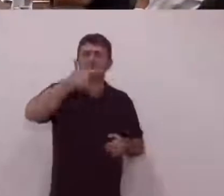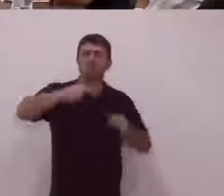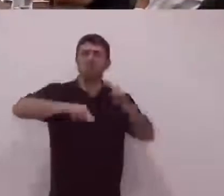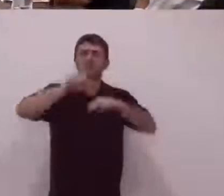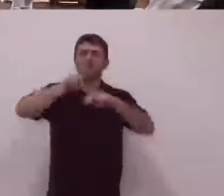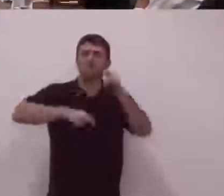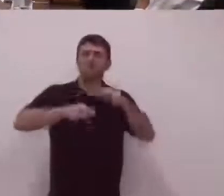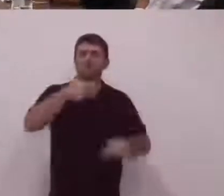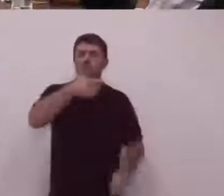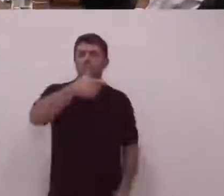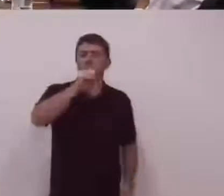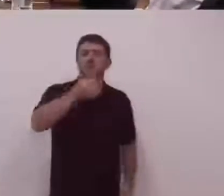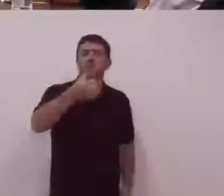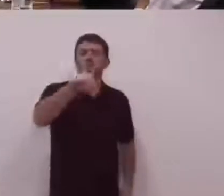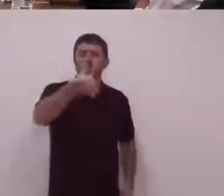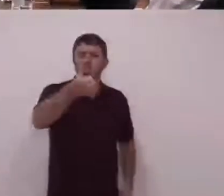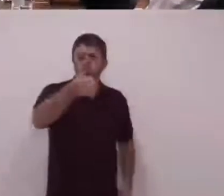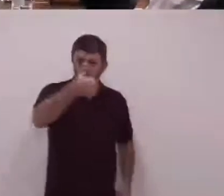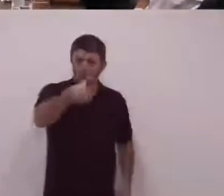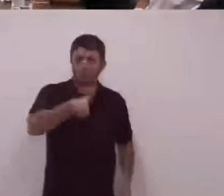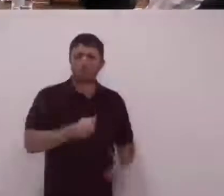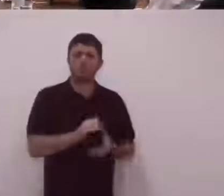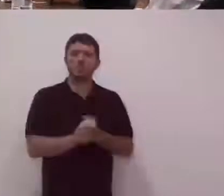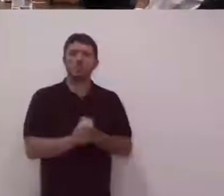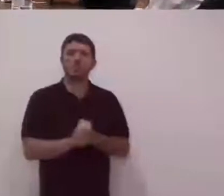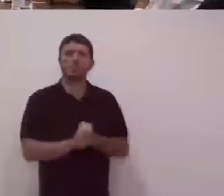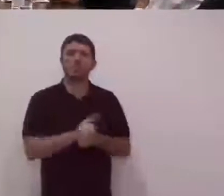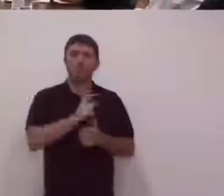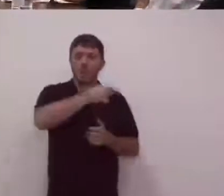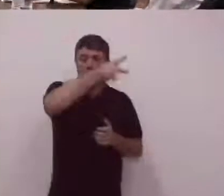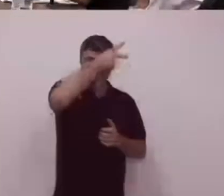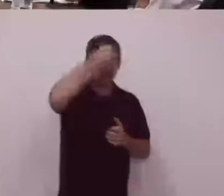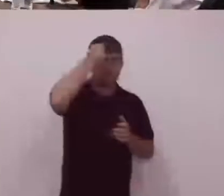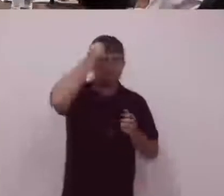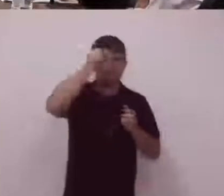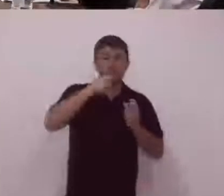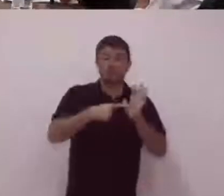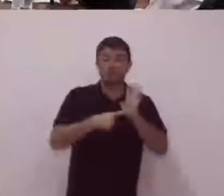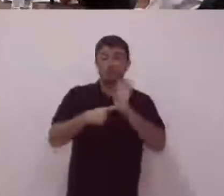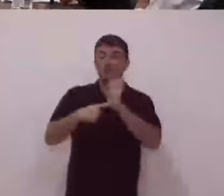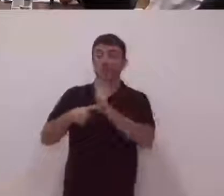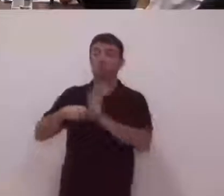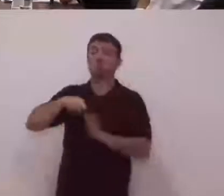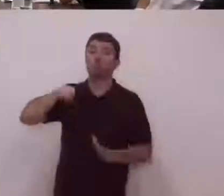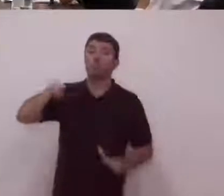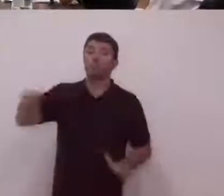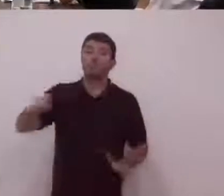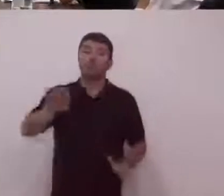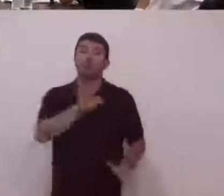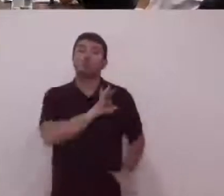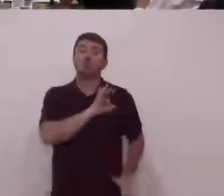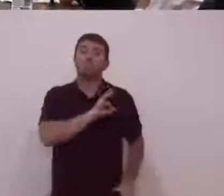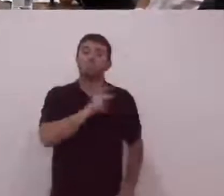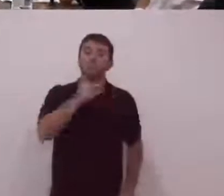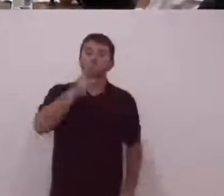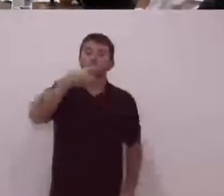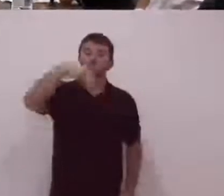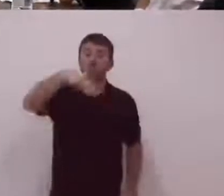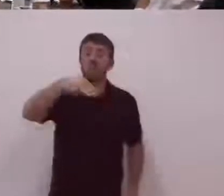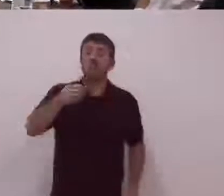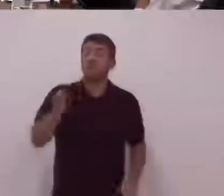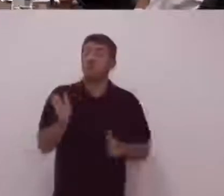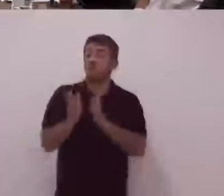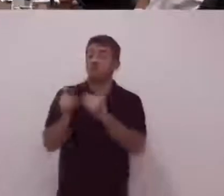2017, a Prefeitura apresentou à Polícia Militar uma notificação extrajudicial, a fim de que desocupasse o